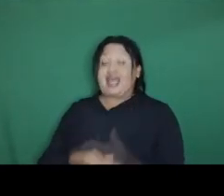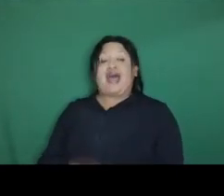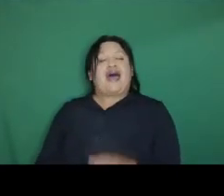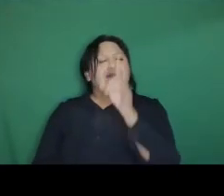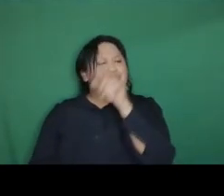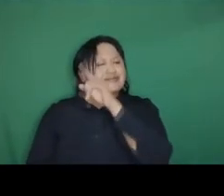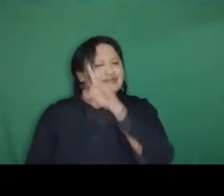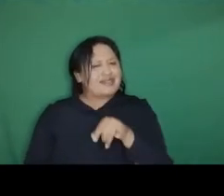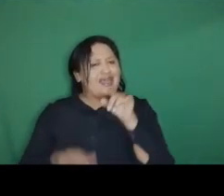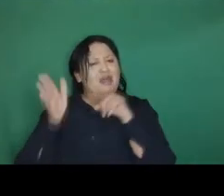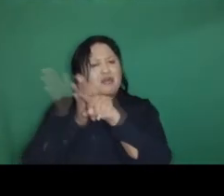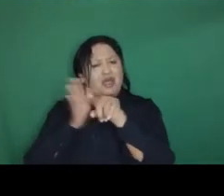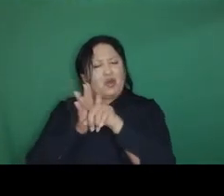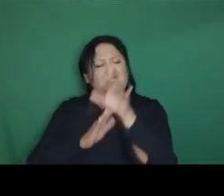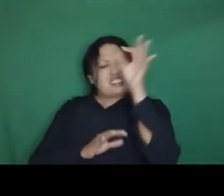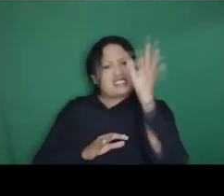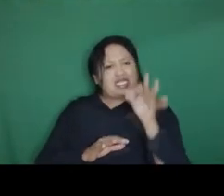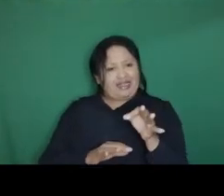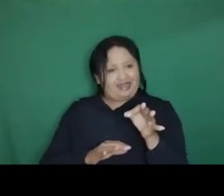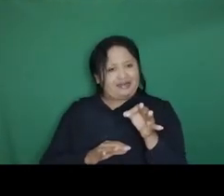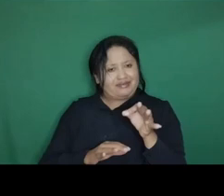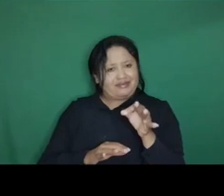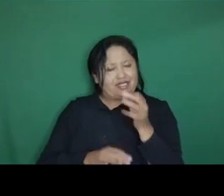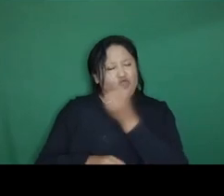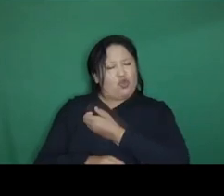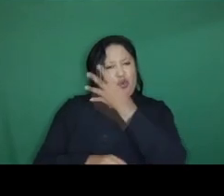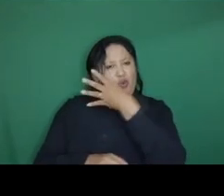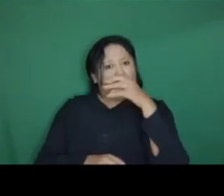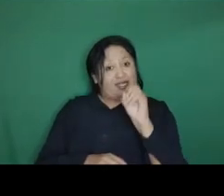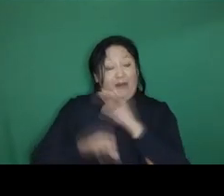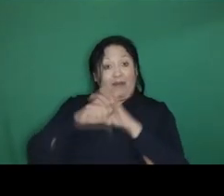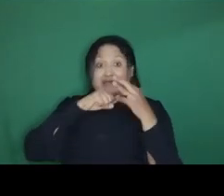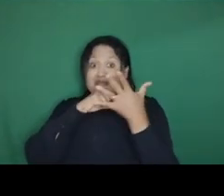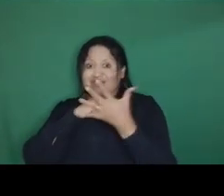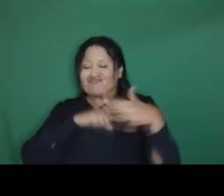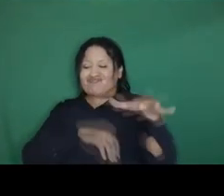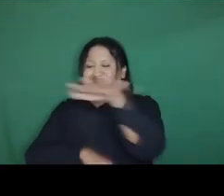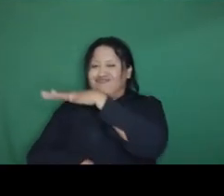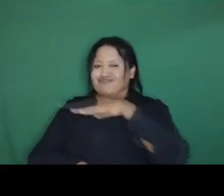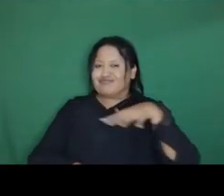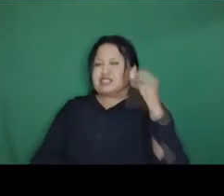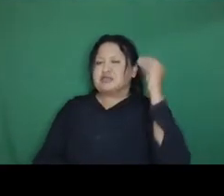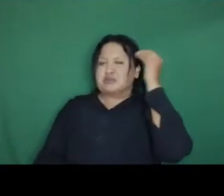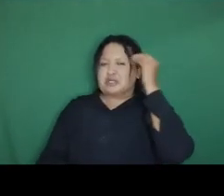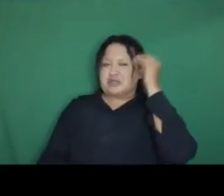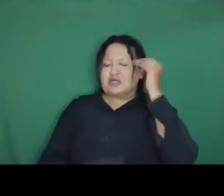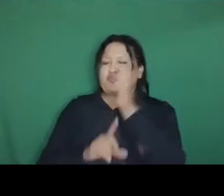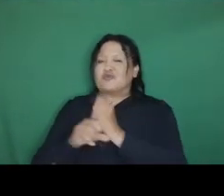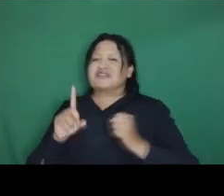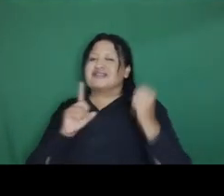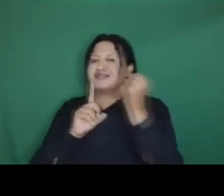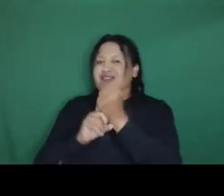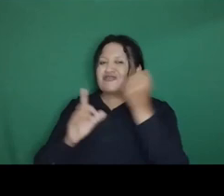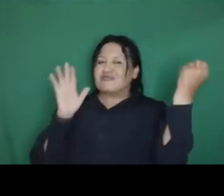inaugurou uma era global de experimentação social que tende a se tornar um Marco para as próximas gerações